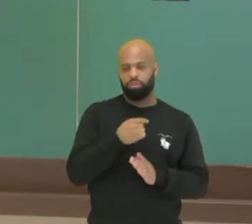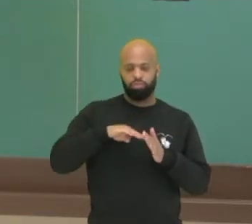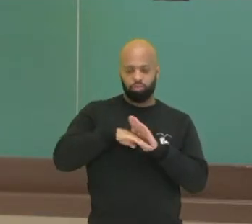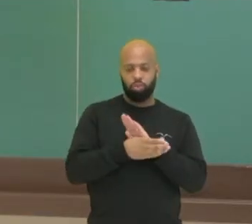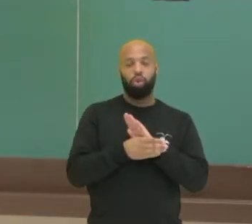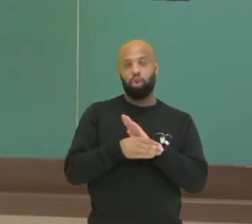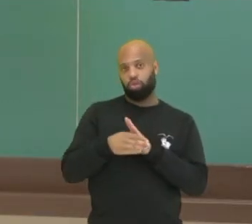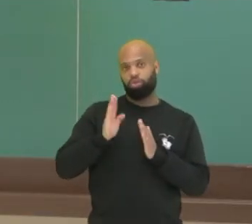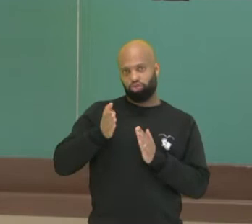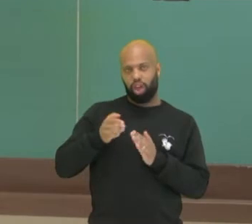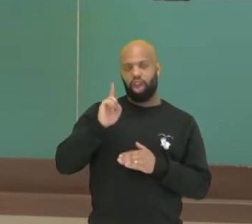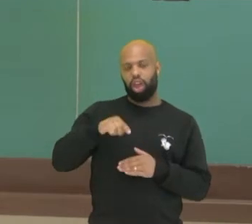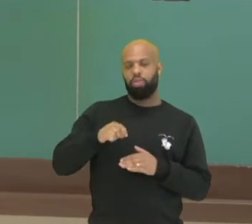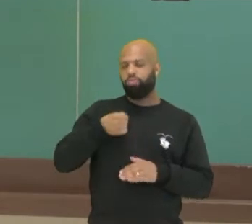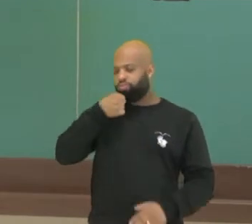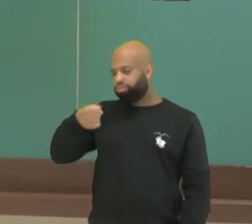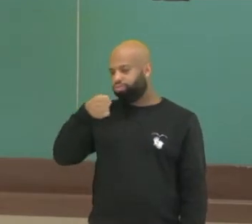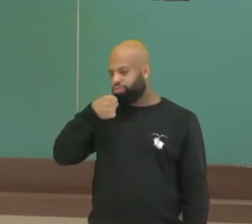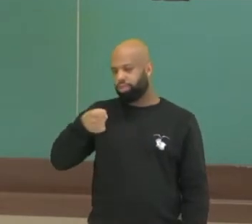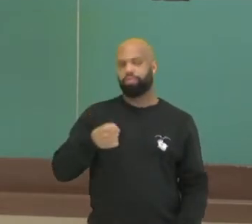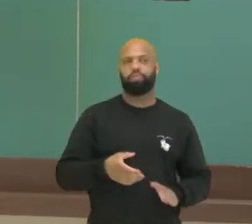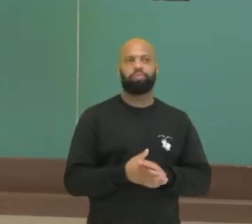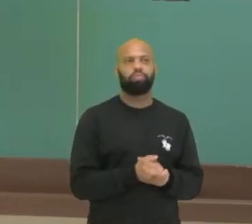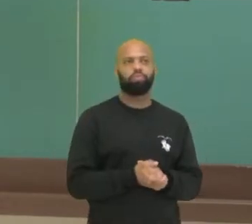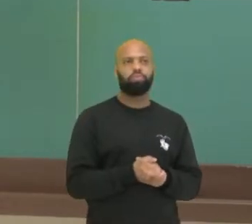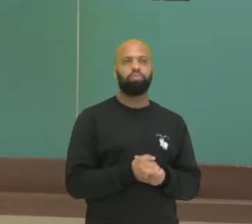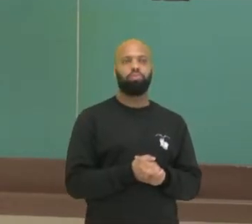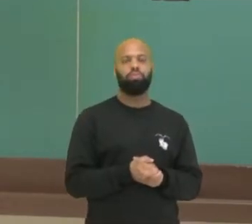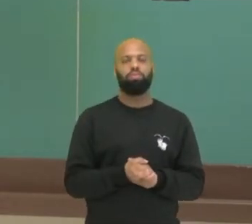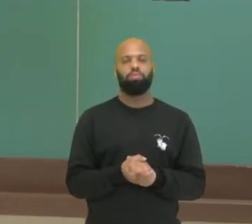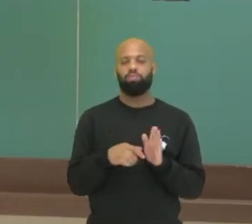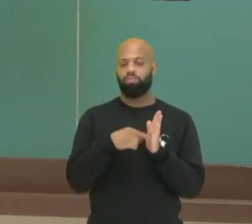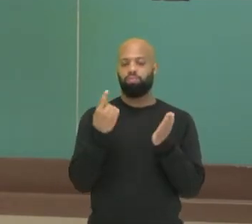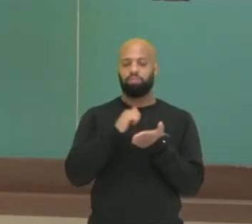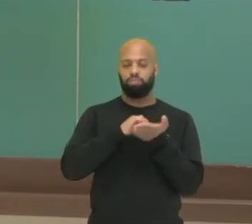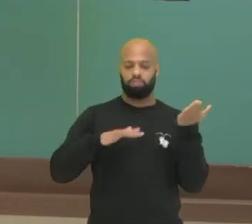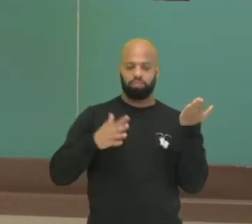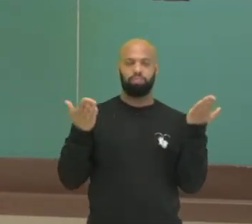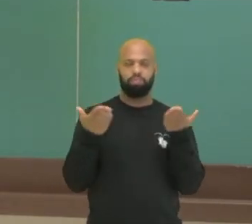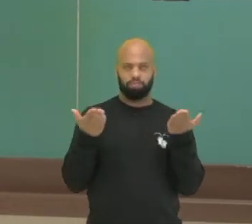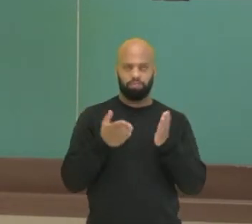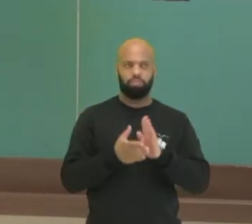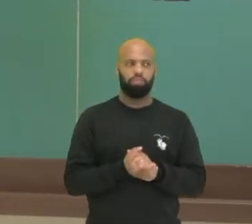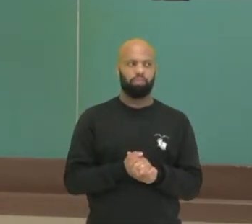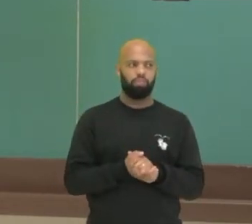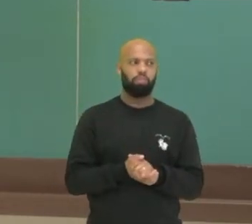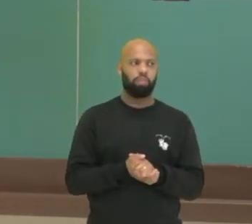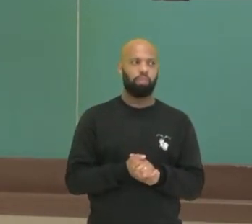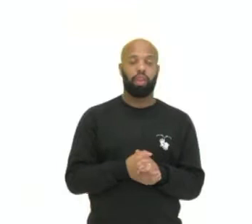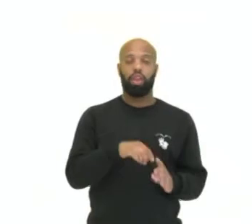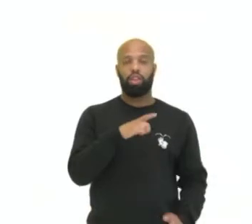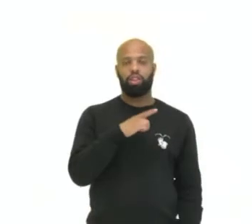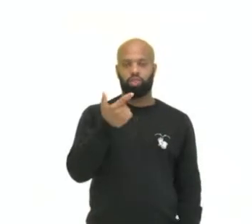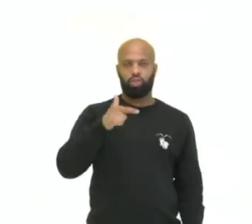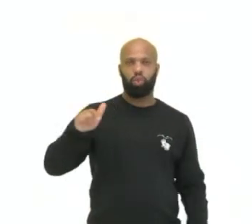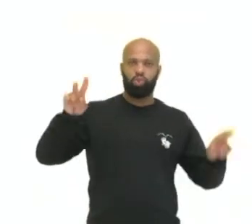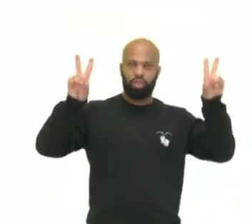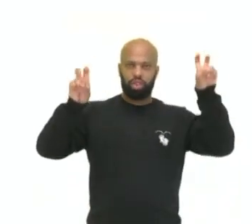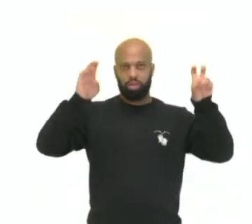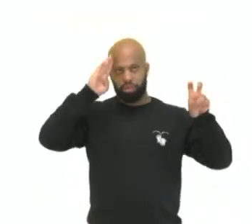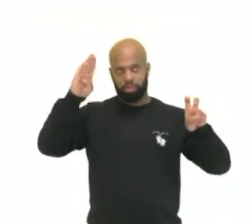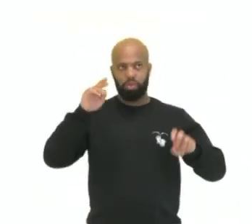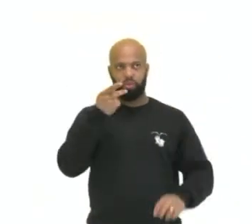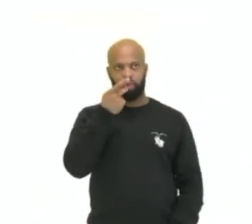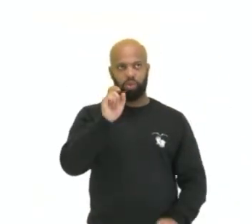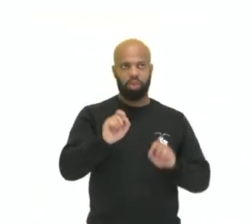de reportagem. Então, vamos começar com a nossa primeira atividade, né? Trouxemos novamente a manchete que diz o